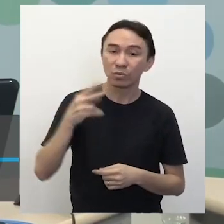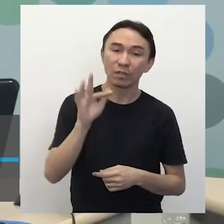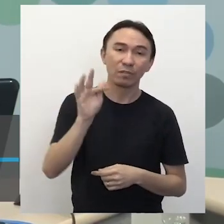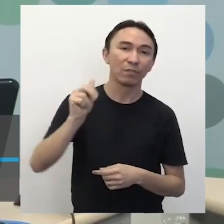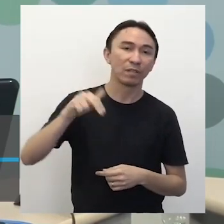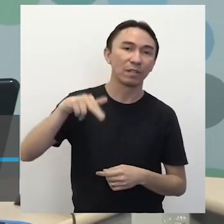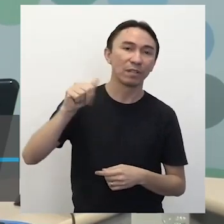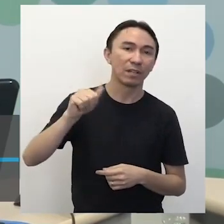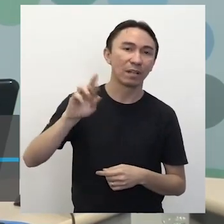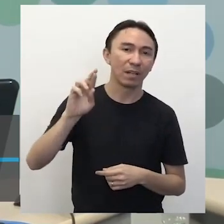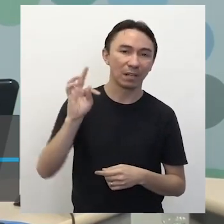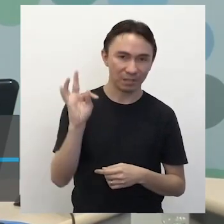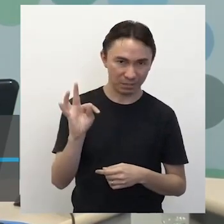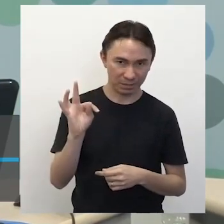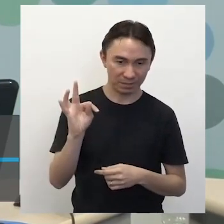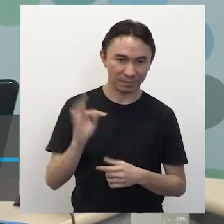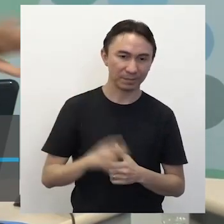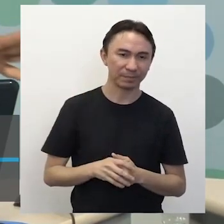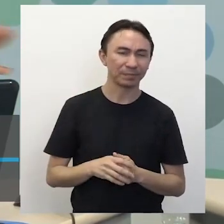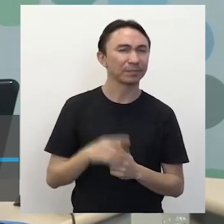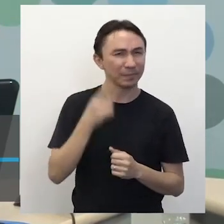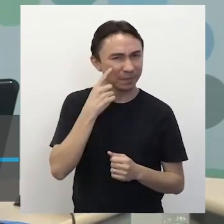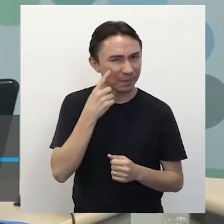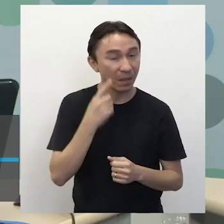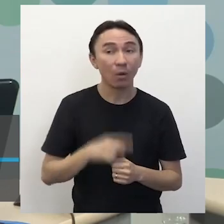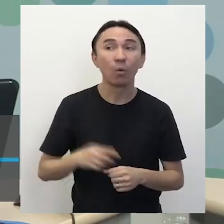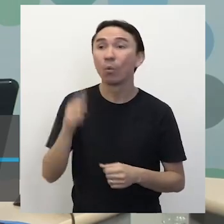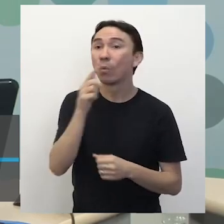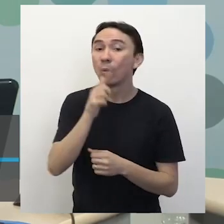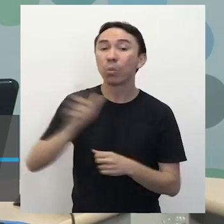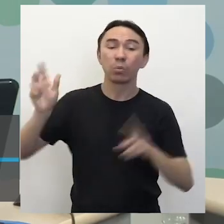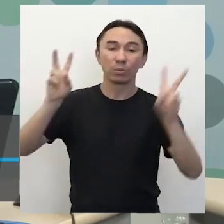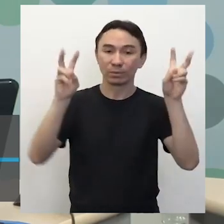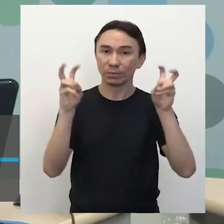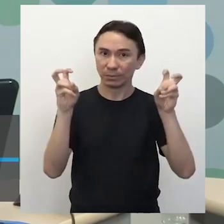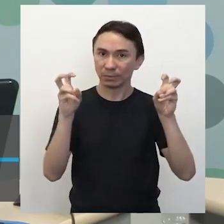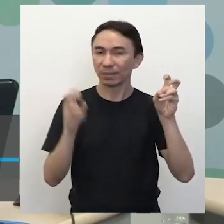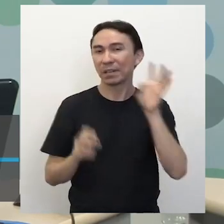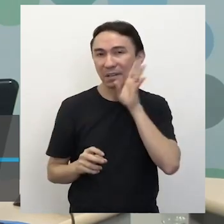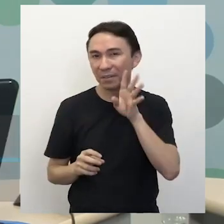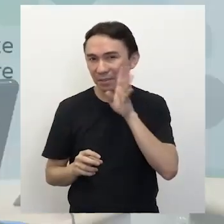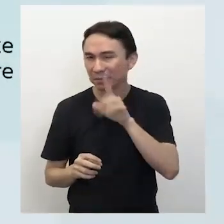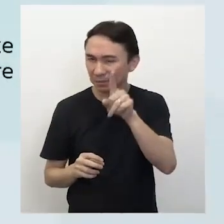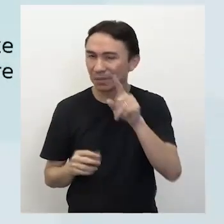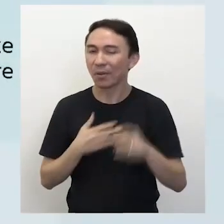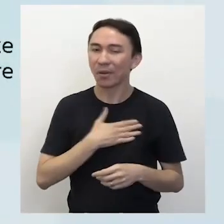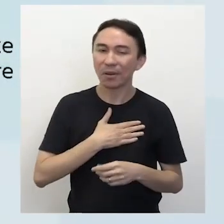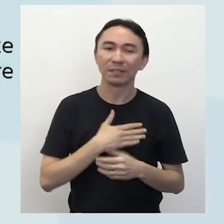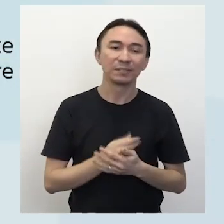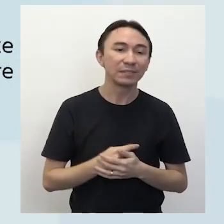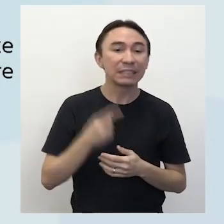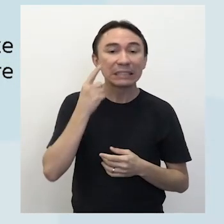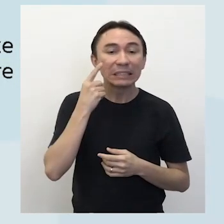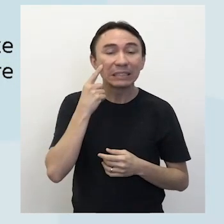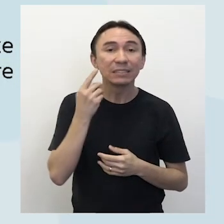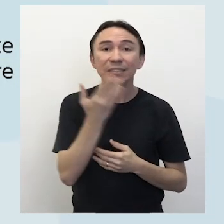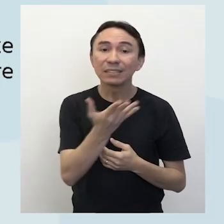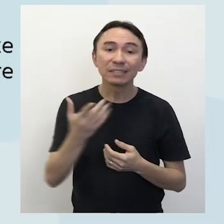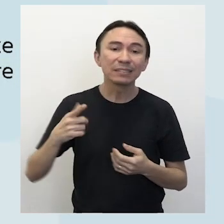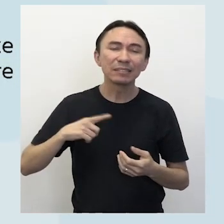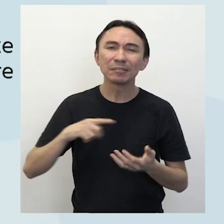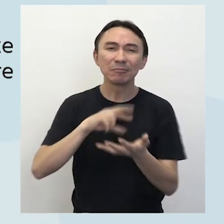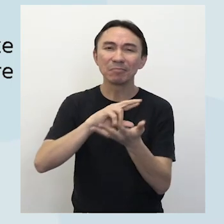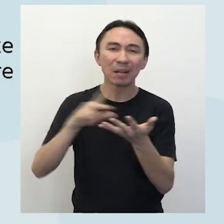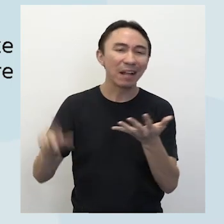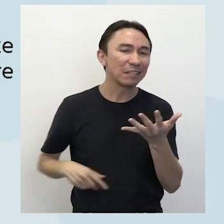segunda? Presta atenção. Agora outro assunto legal, outro assunto interessante que vocês amam, que é o universo dos animes e dos